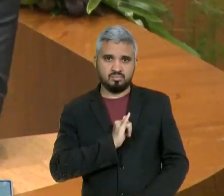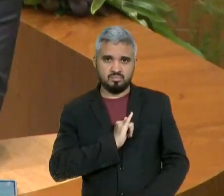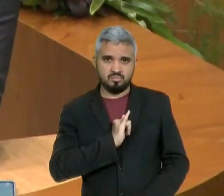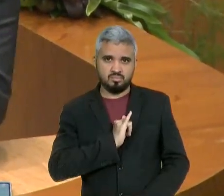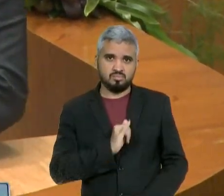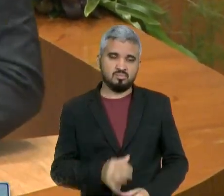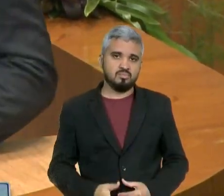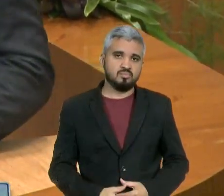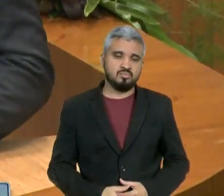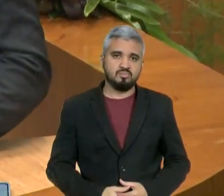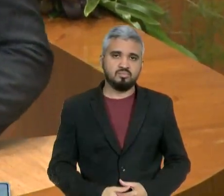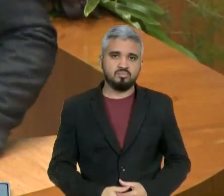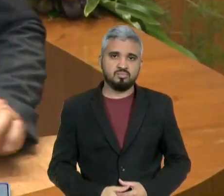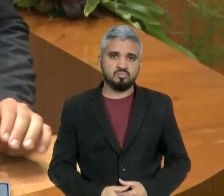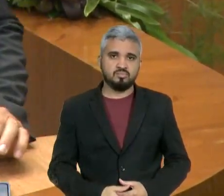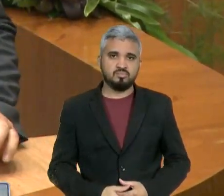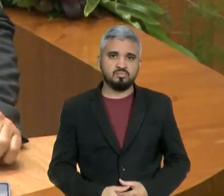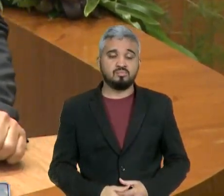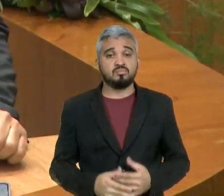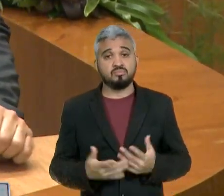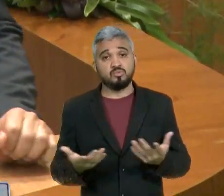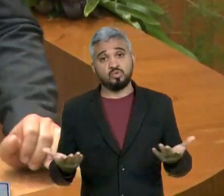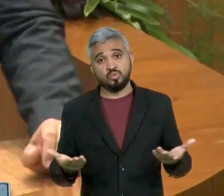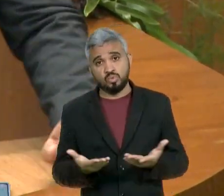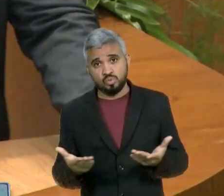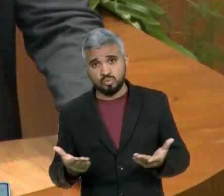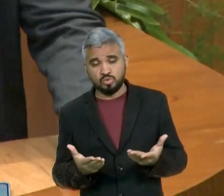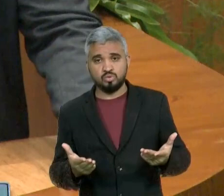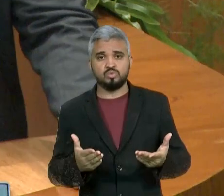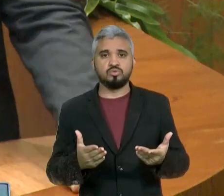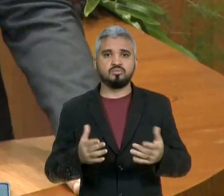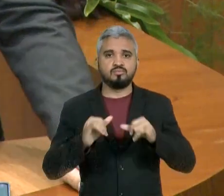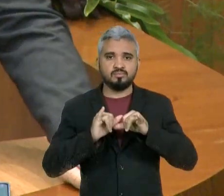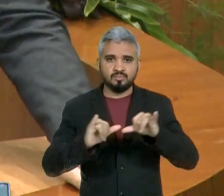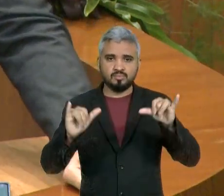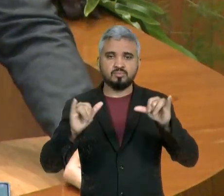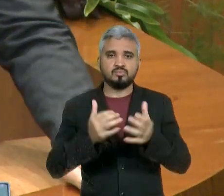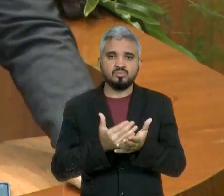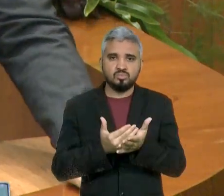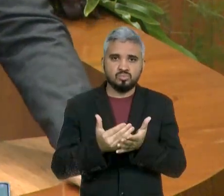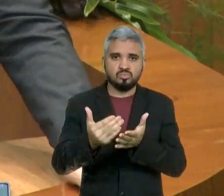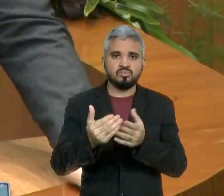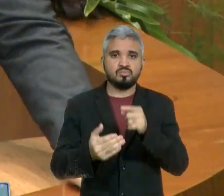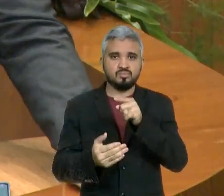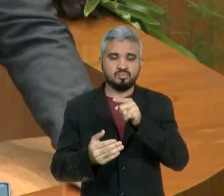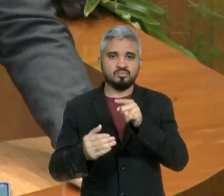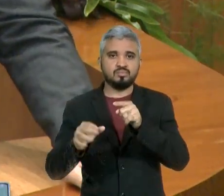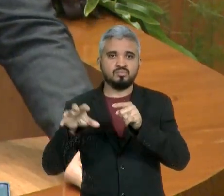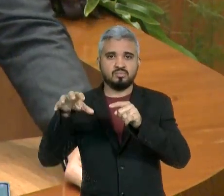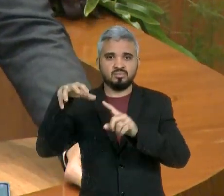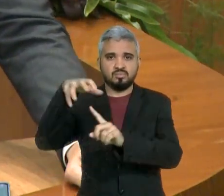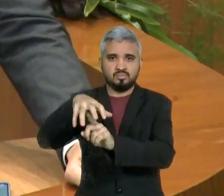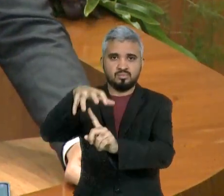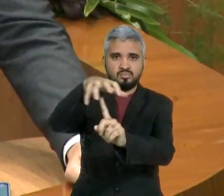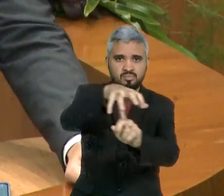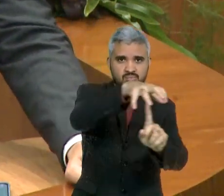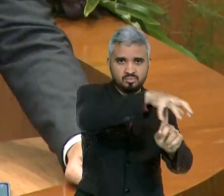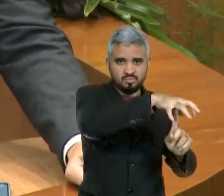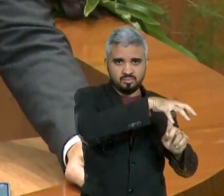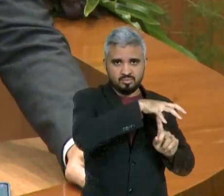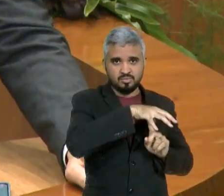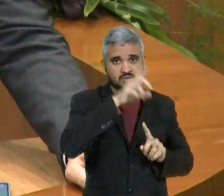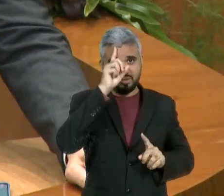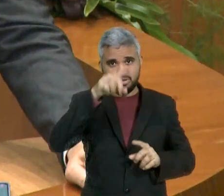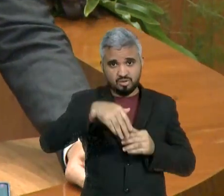Imperatriz. Senhores, eu venho destacar hoje o início da exposição agropecuária na cidade de Imperatriz, no próximo dia 9. Dia